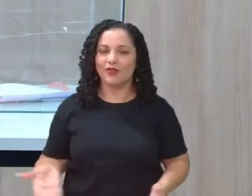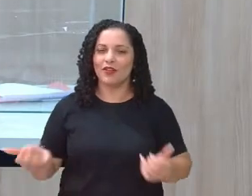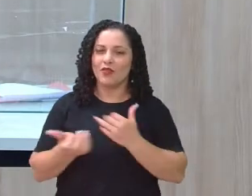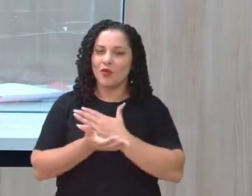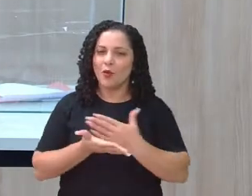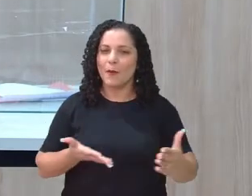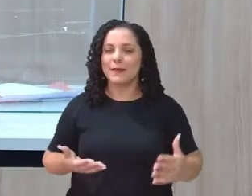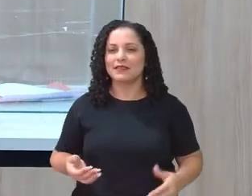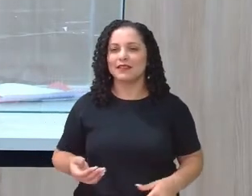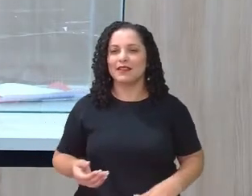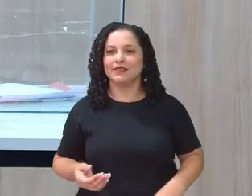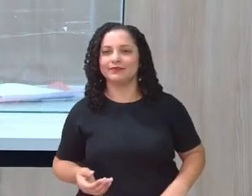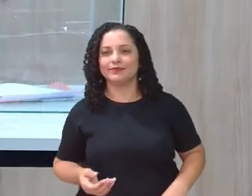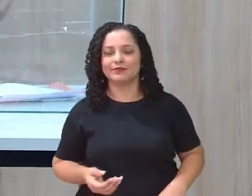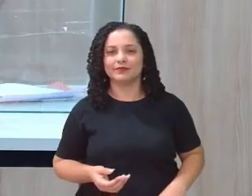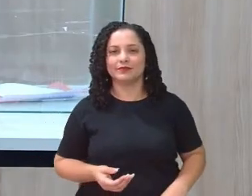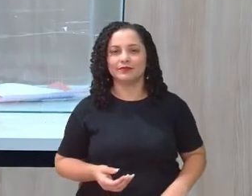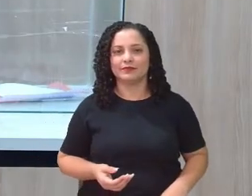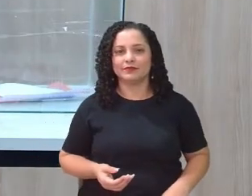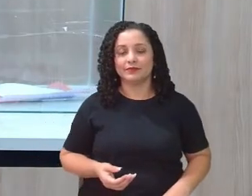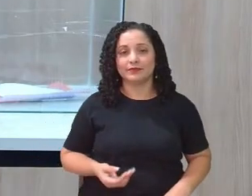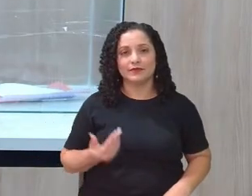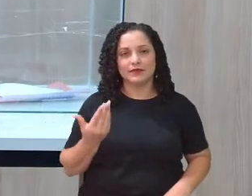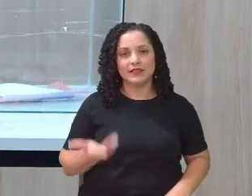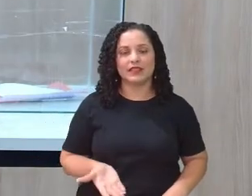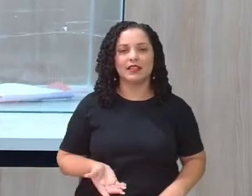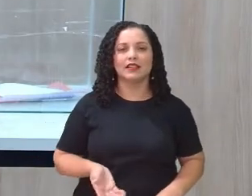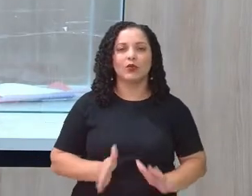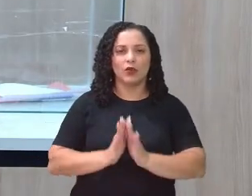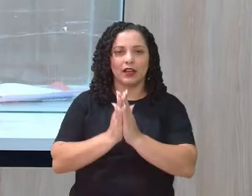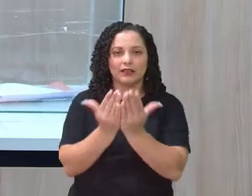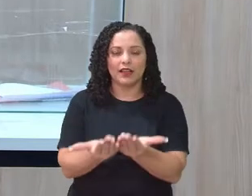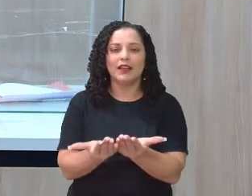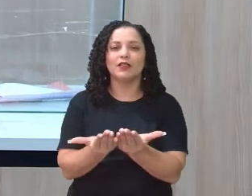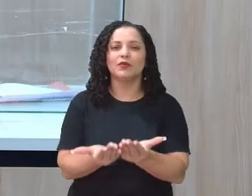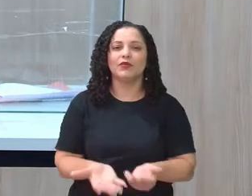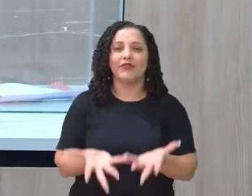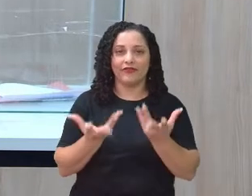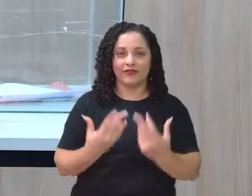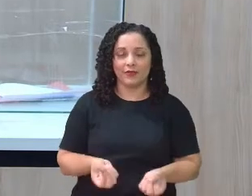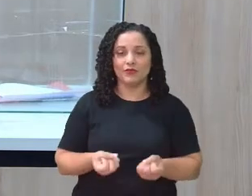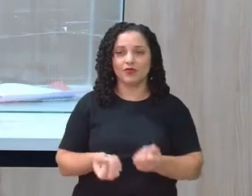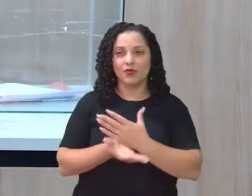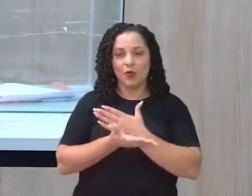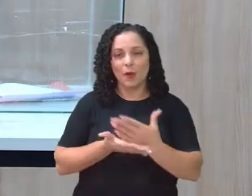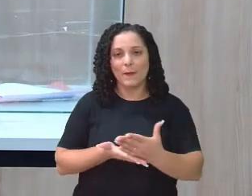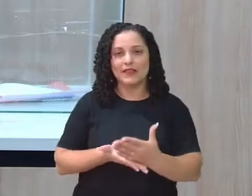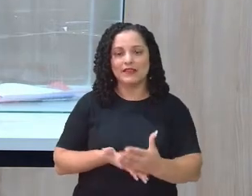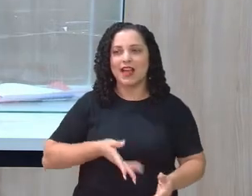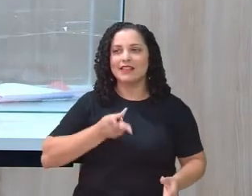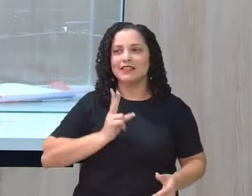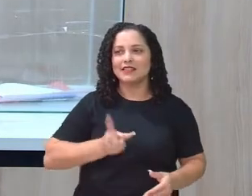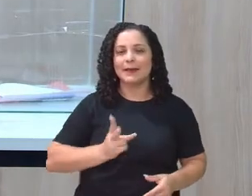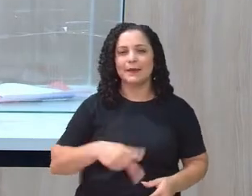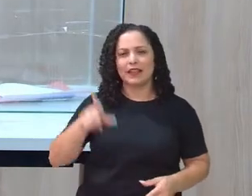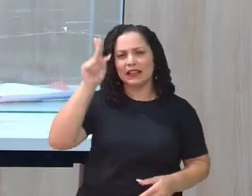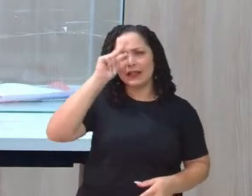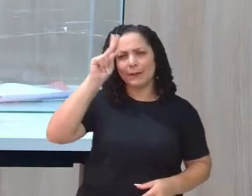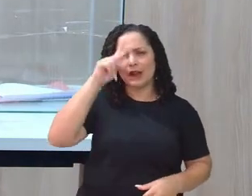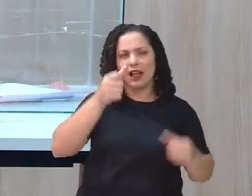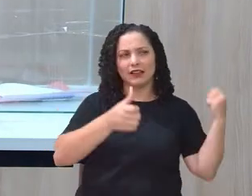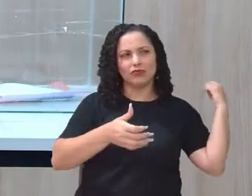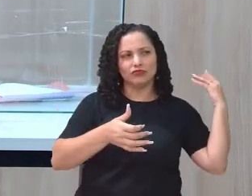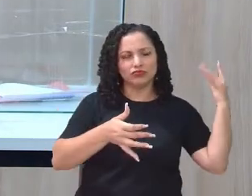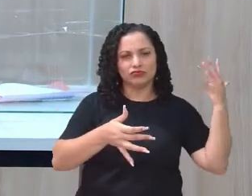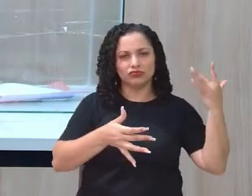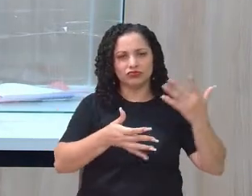hoje, certo? Então pegue aí o seu caderno, sua caneta e vamos iniciar, como sempre, né? Relembrando o que a gente viu aí na